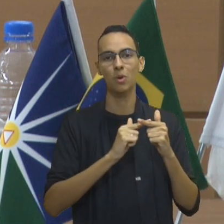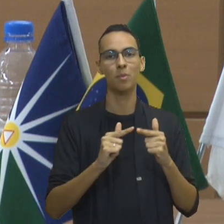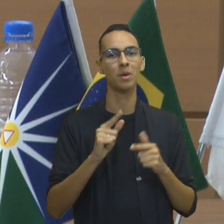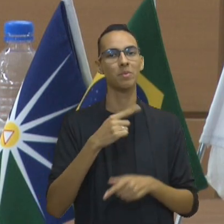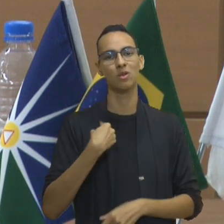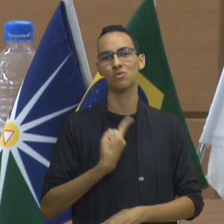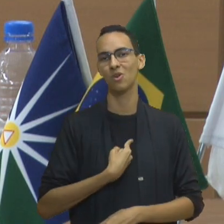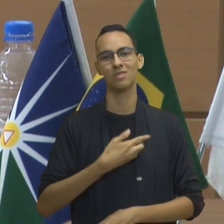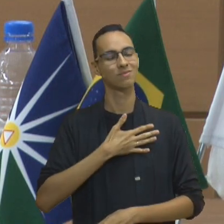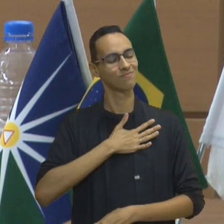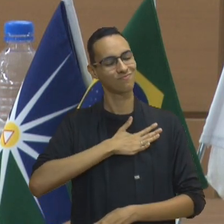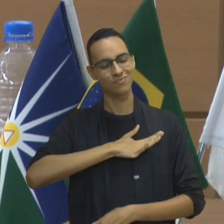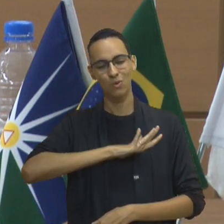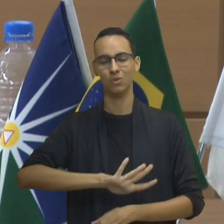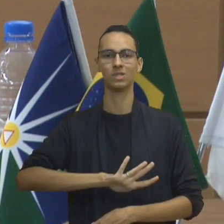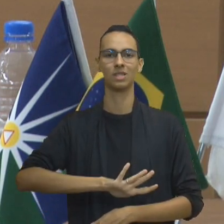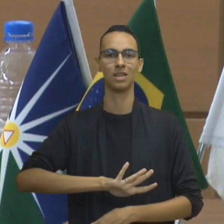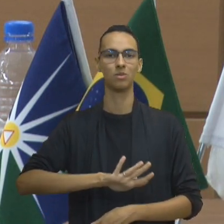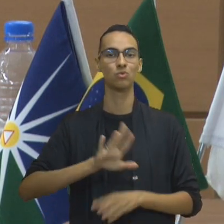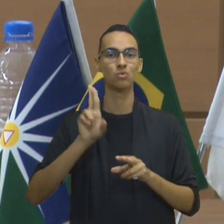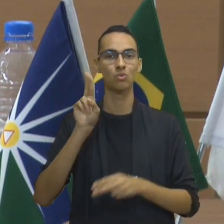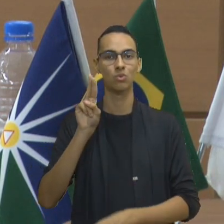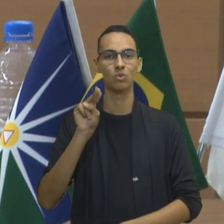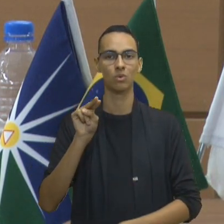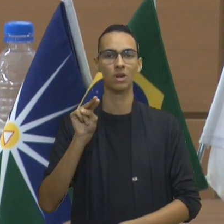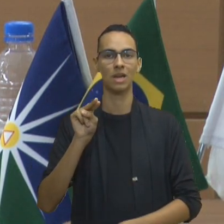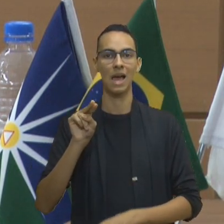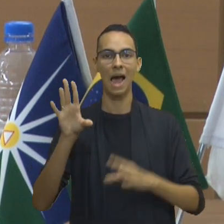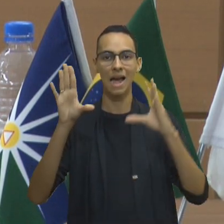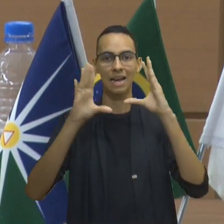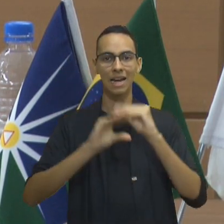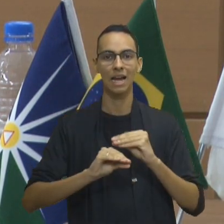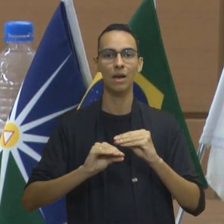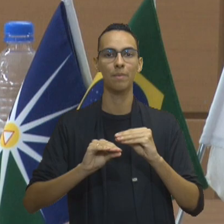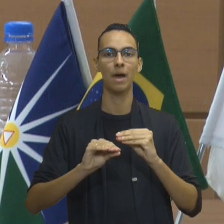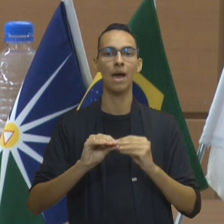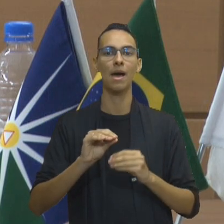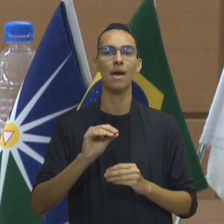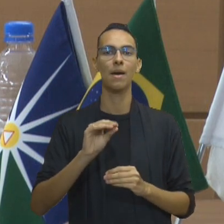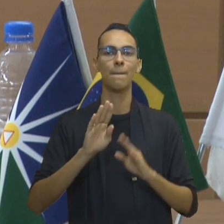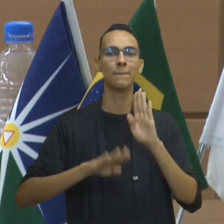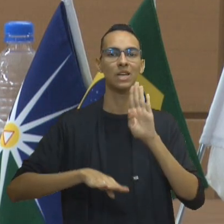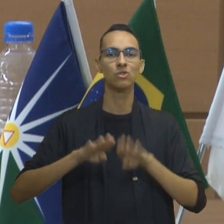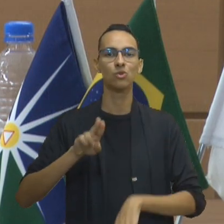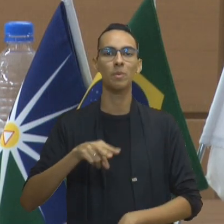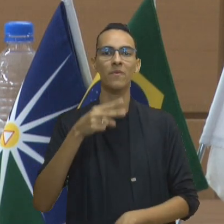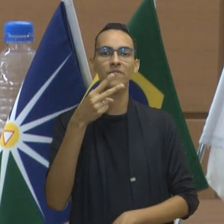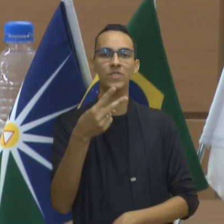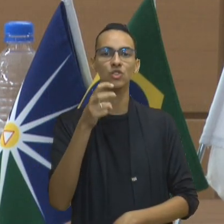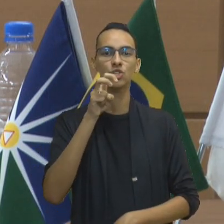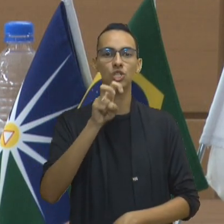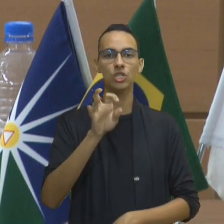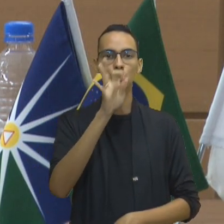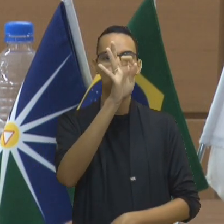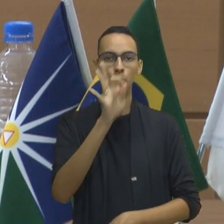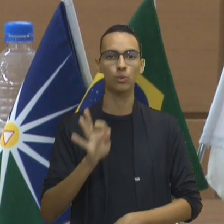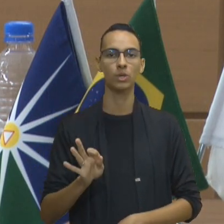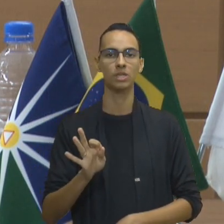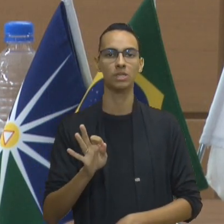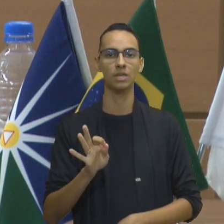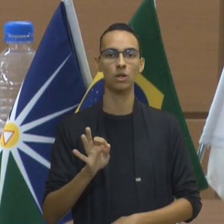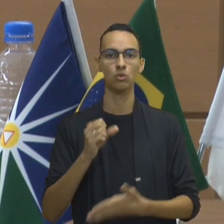hipótese alguma, de tomar: uma redução de pelo menos 25%